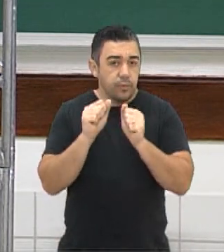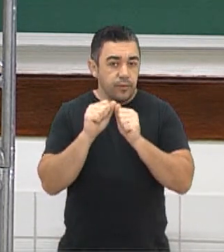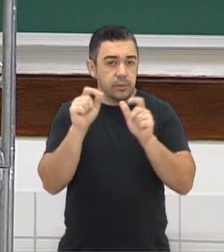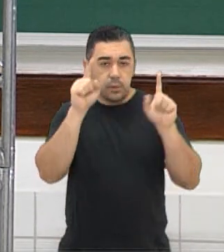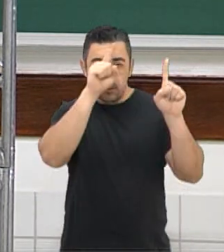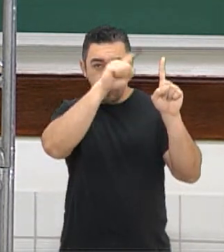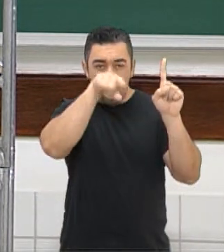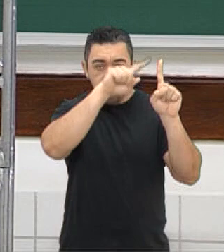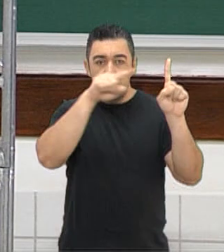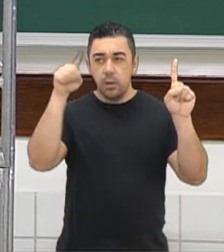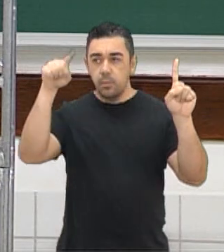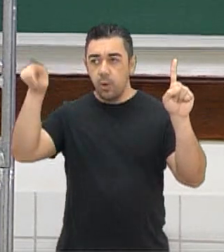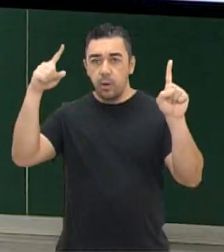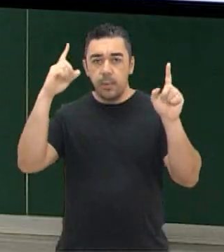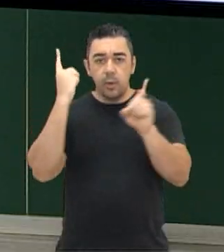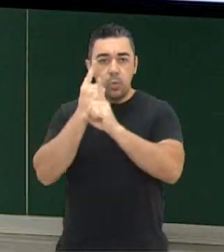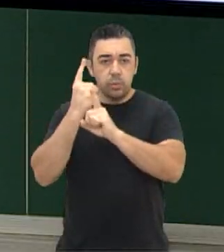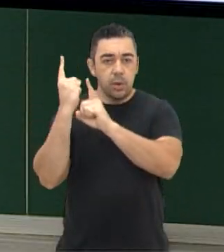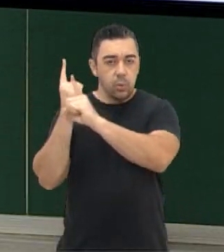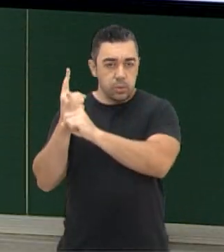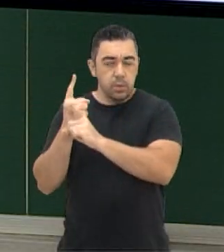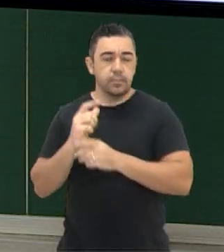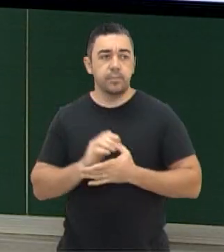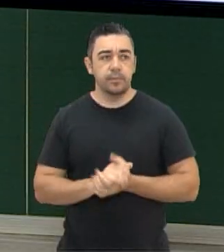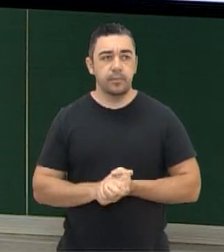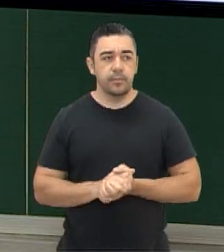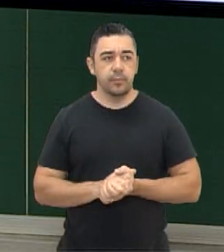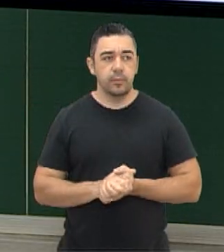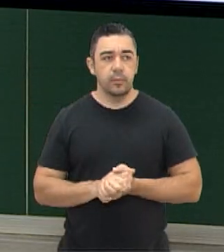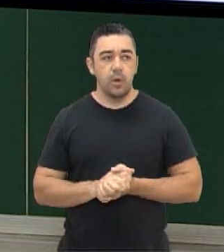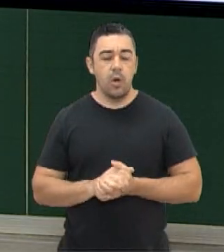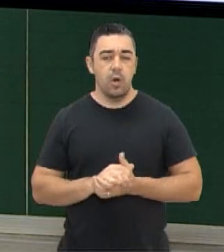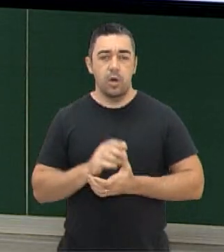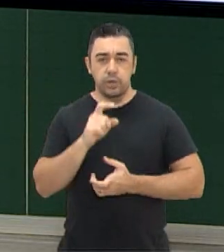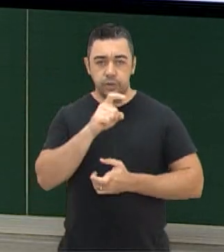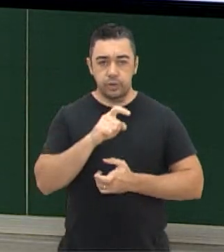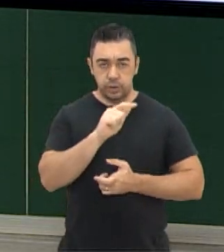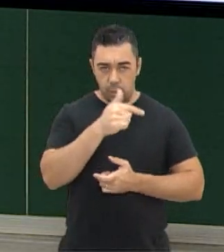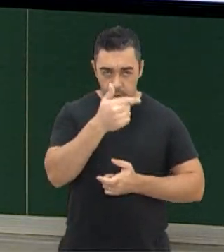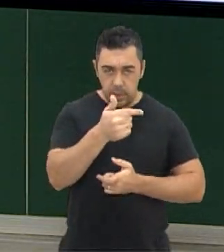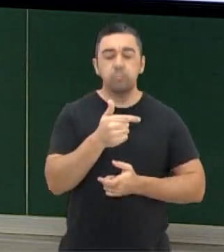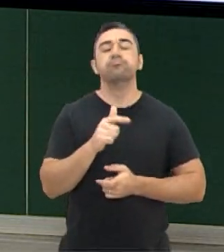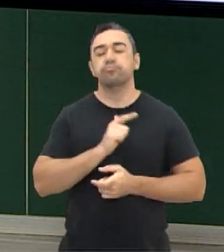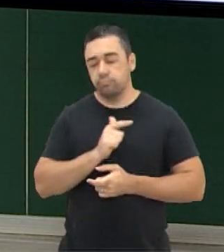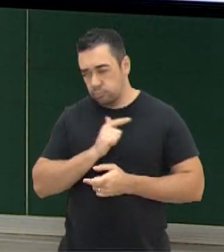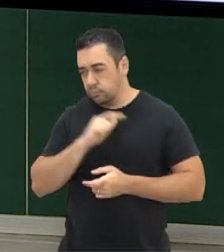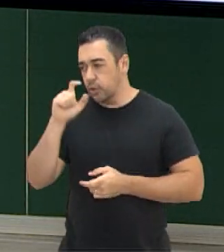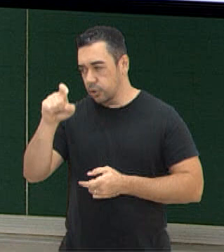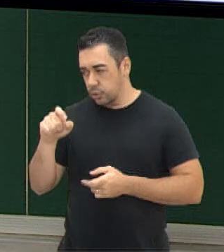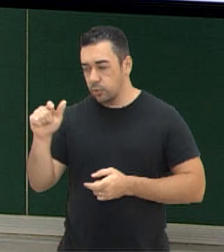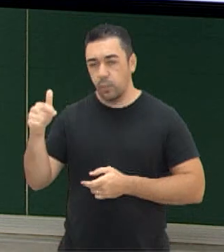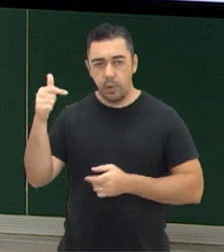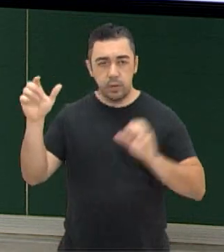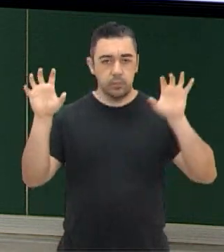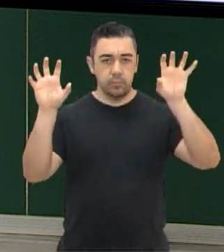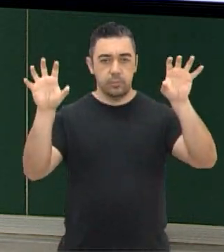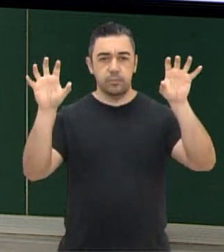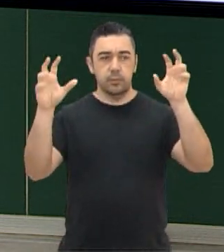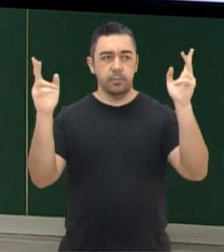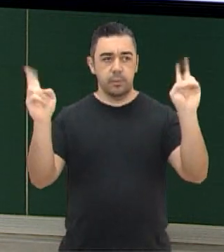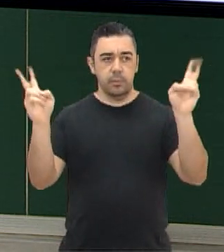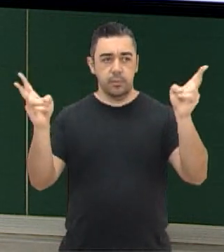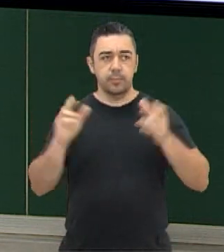em volta de cada um para poder identificar. Tem alguém com x ao quadrado? Tem alguém com x ao quadrado aqui, ó, desse